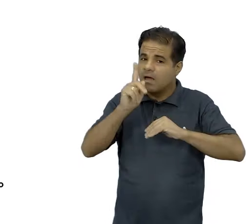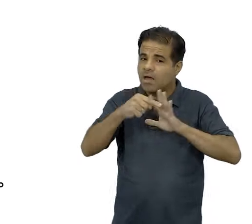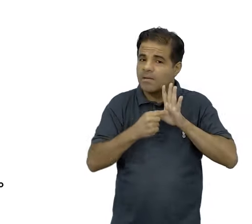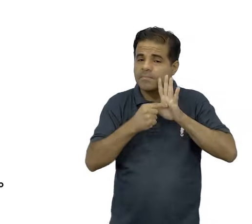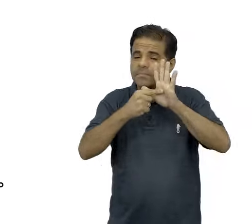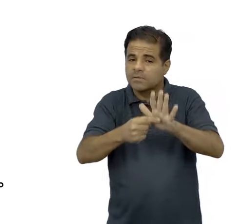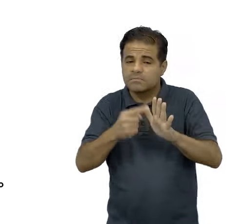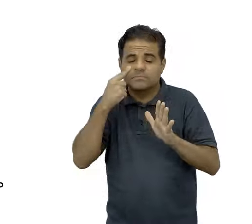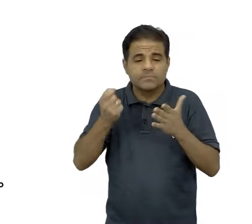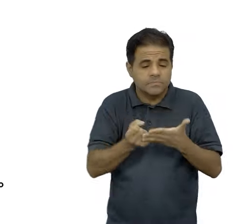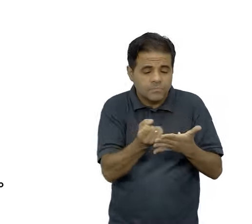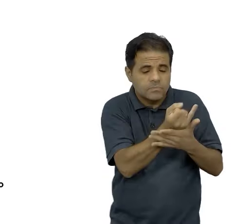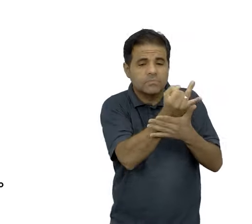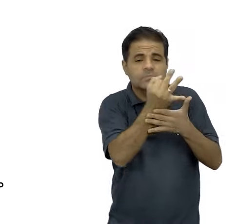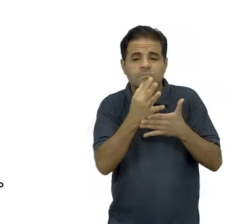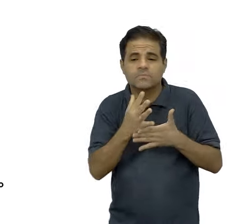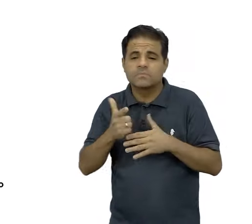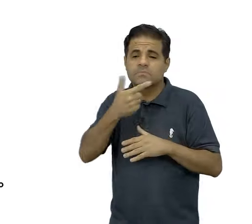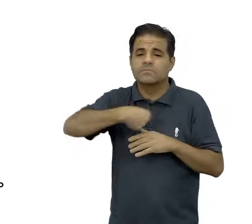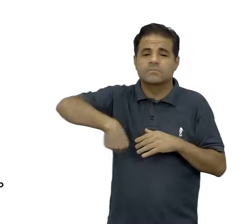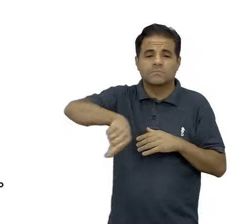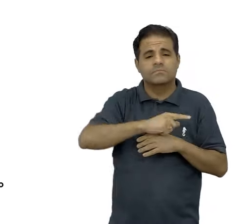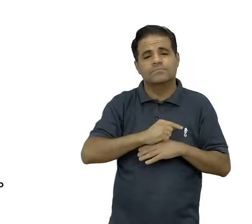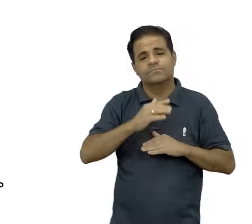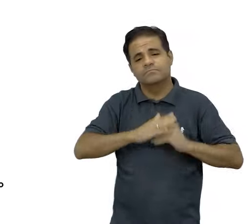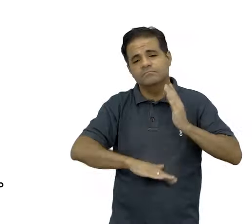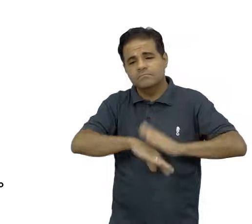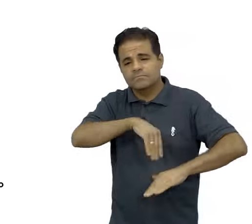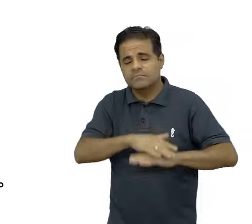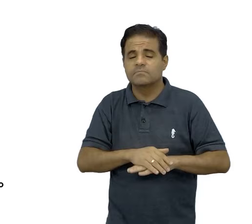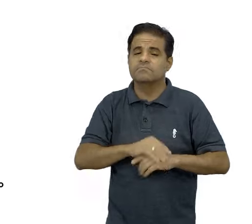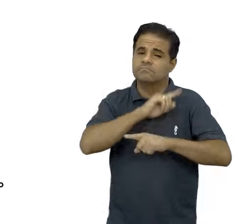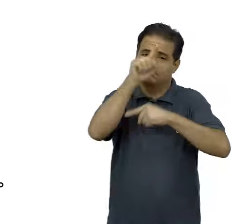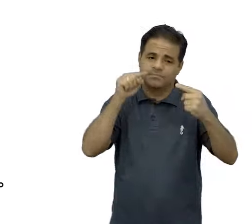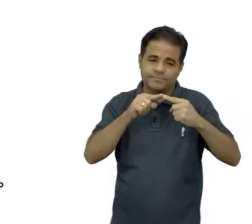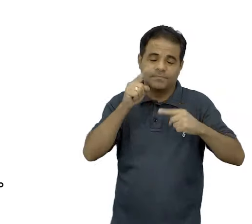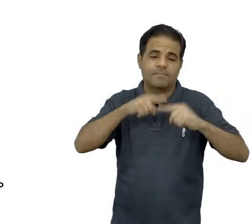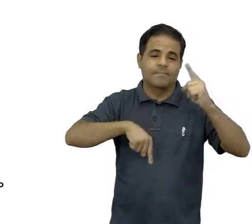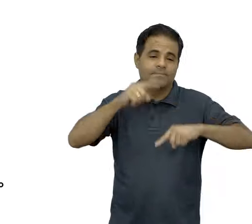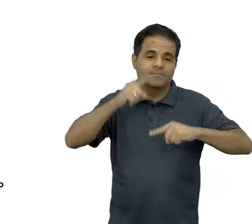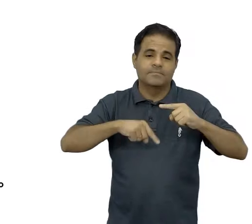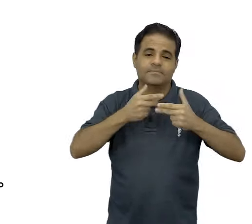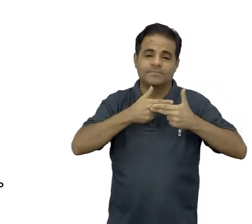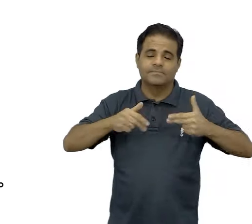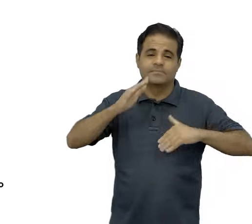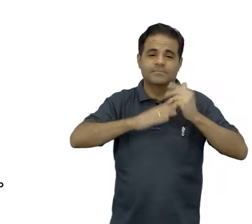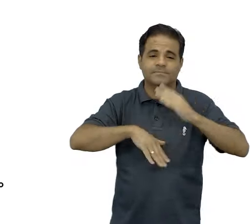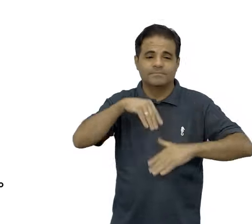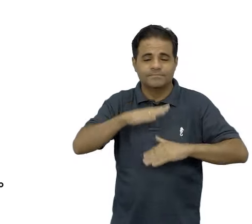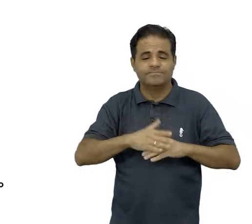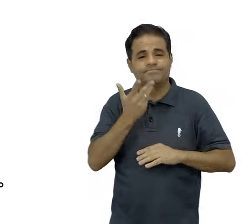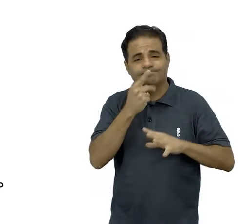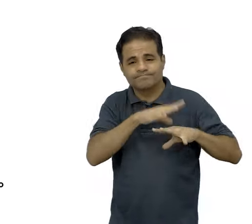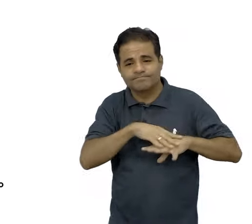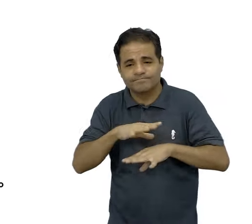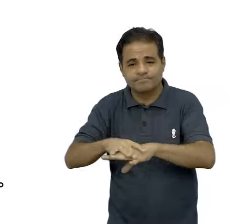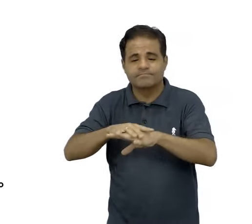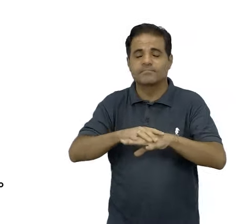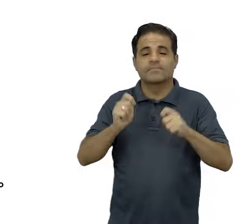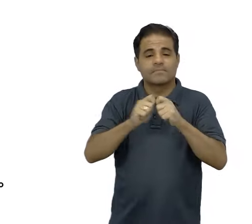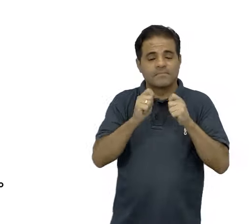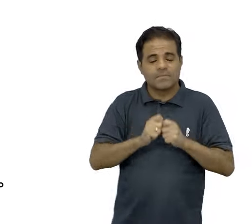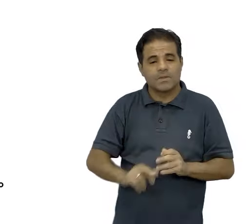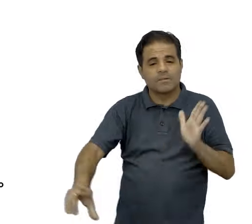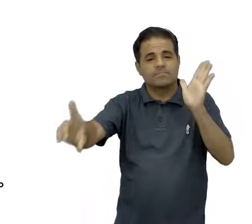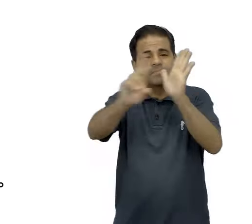apresentada quando quantificamos. Então, para quantificar os objetos, nós matematizamos, né, para fazer